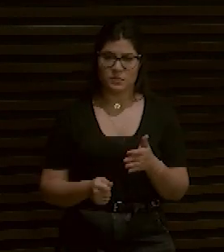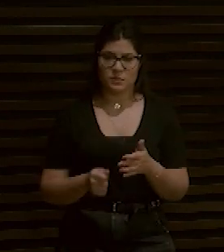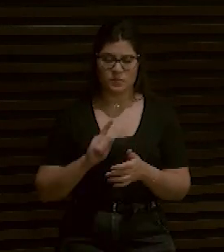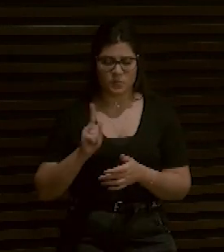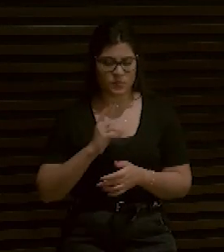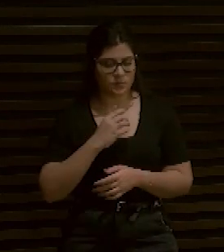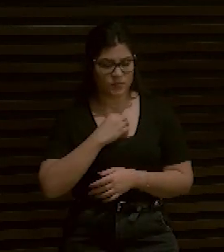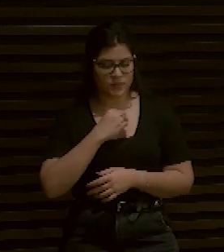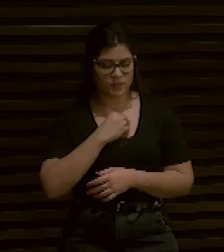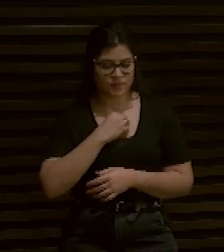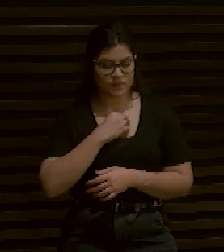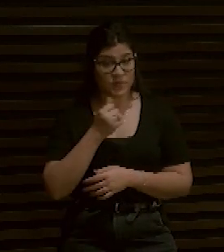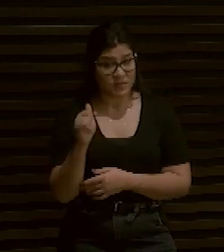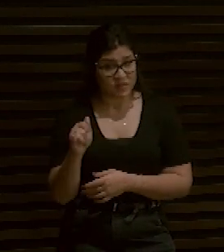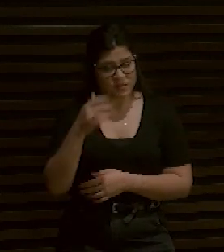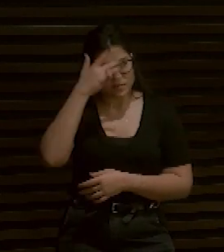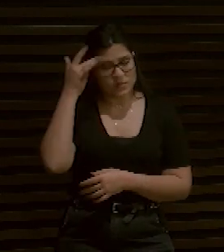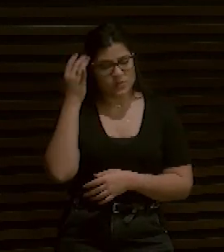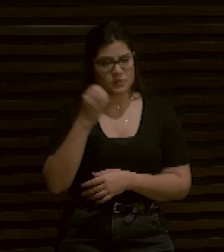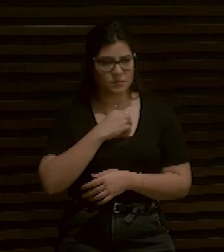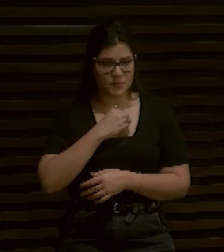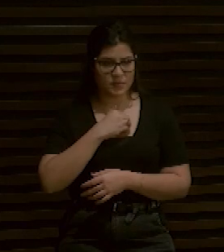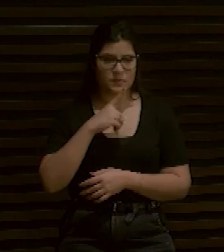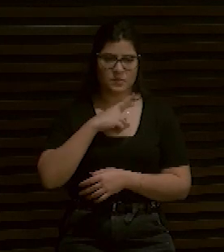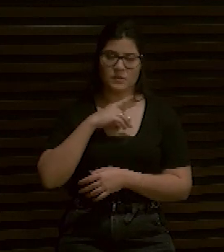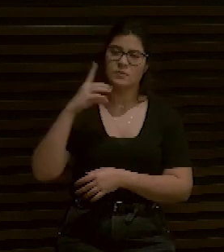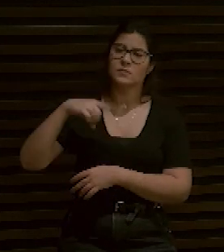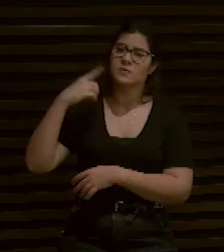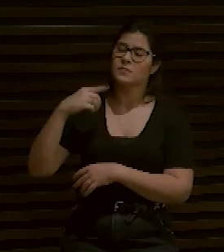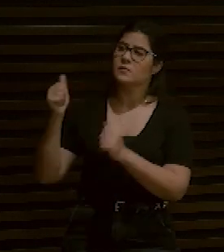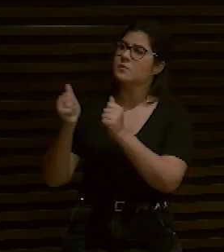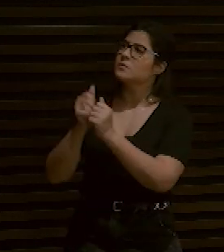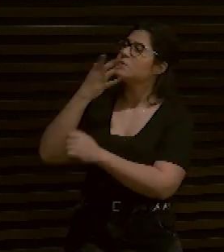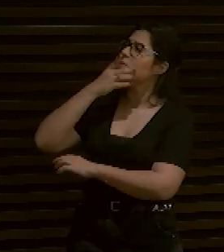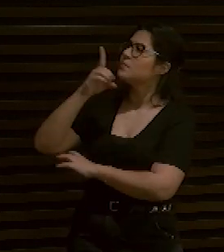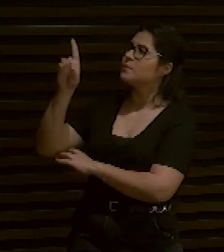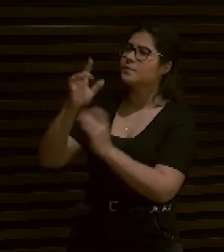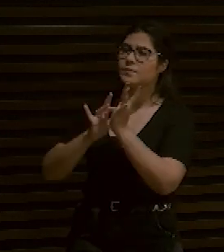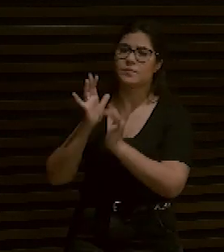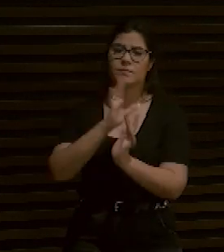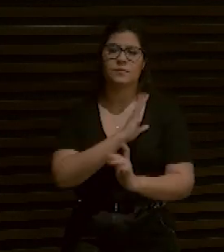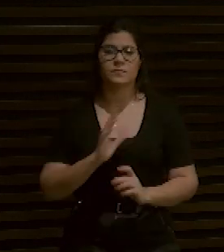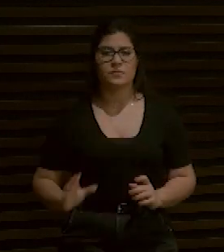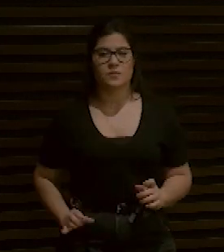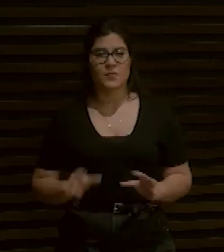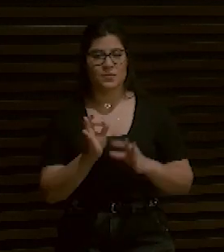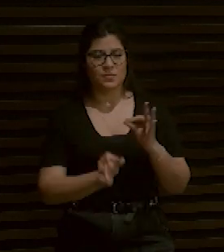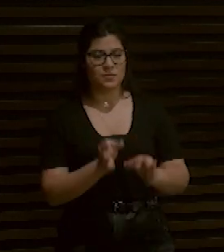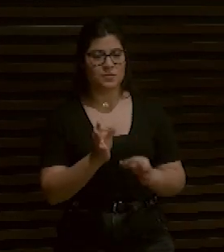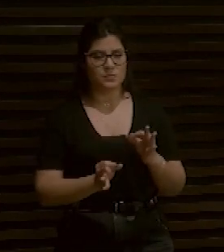pequeis. Se todavia alguém pecar, temos advogado junto ao Pai, Jesus Cristo, o